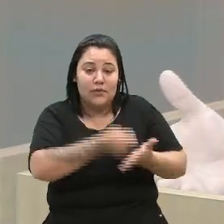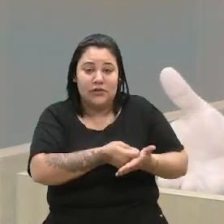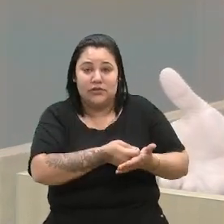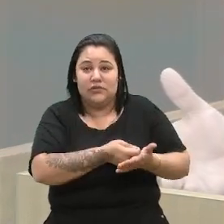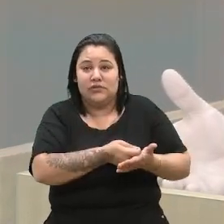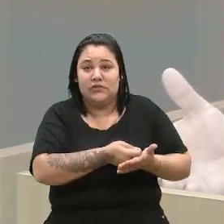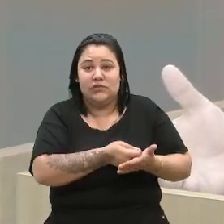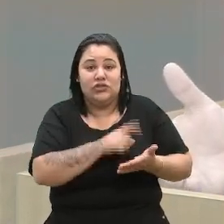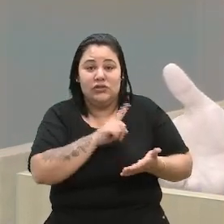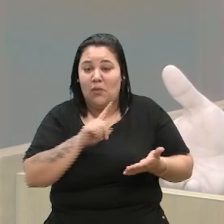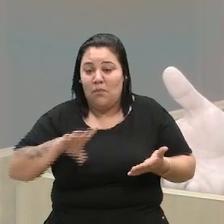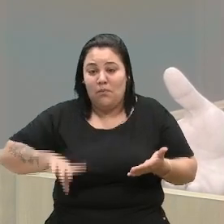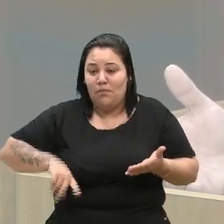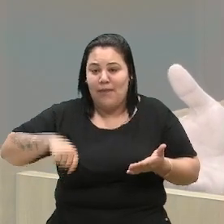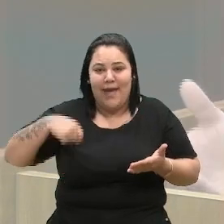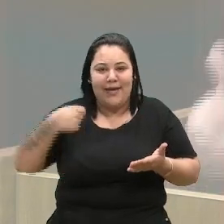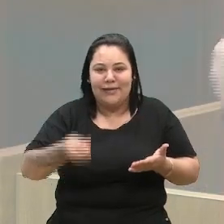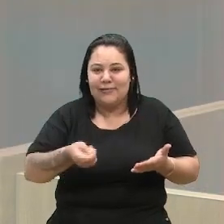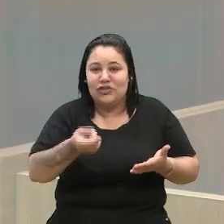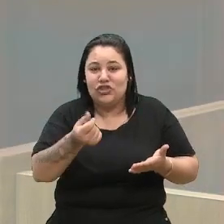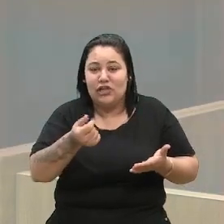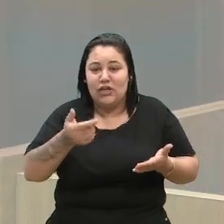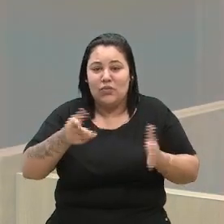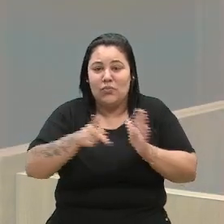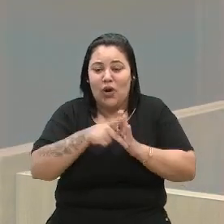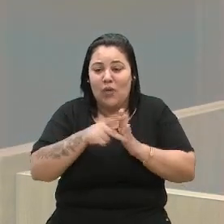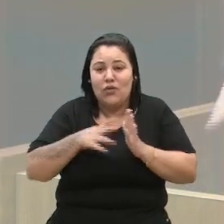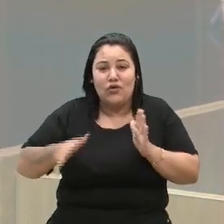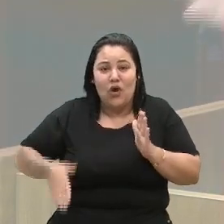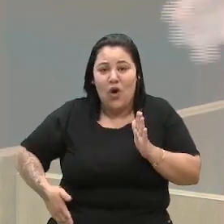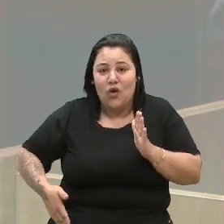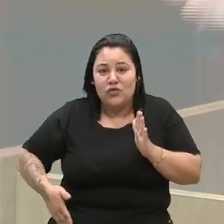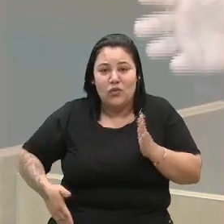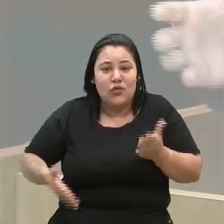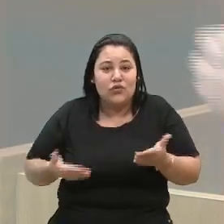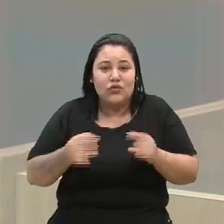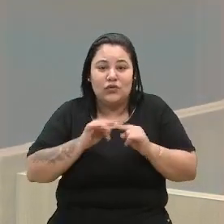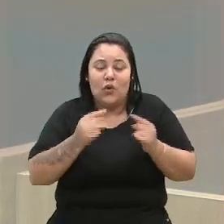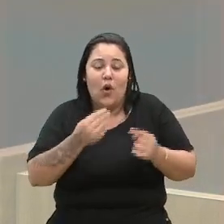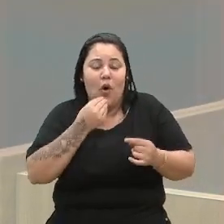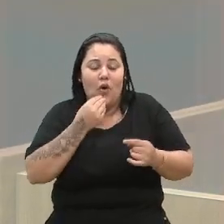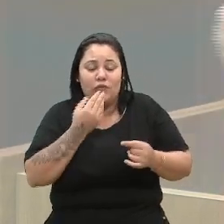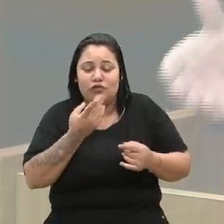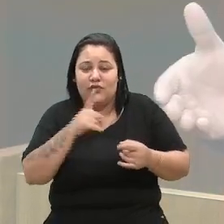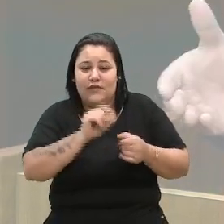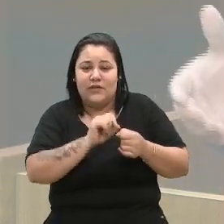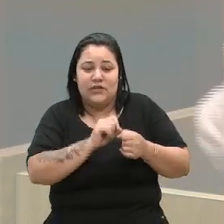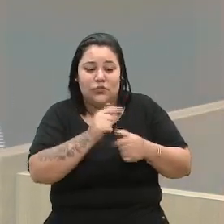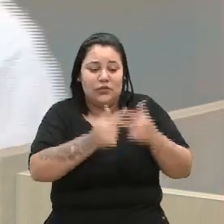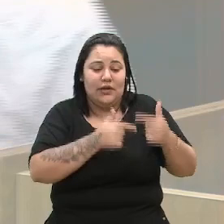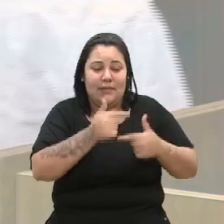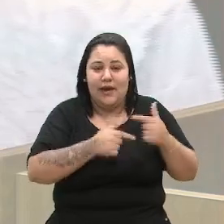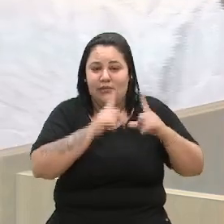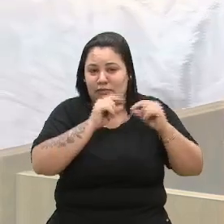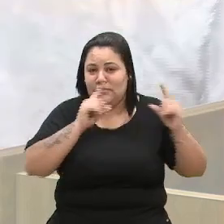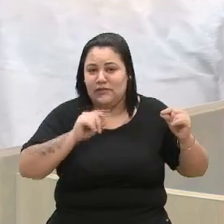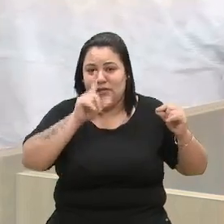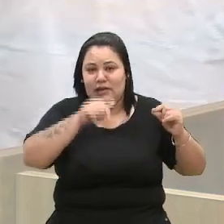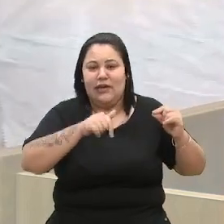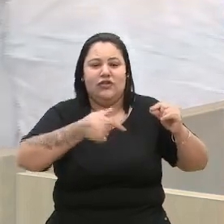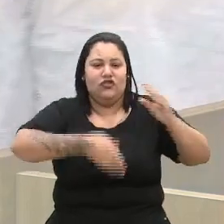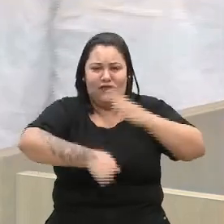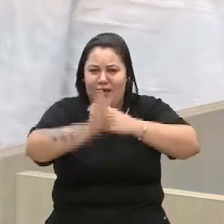nenhum real do bolso quando vai viajar para Brasília. Claro que vamos fazer o Brasília é um exemplo, um grande serviço, né, que é buscar